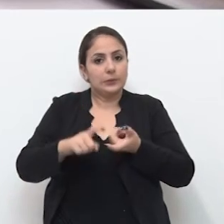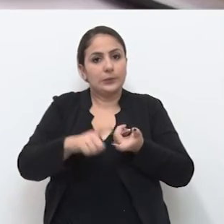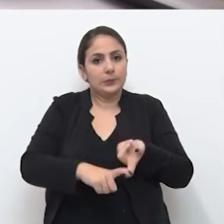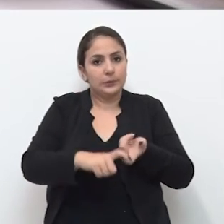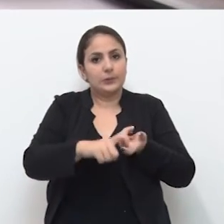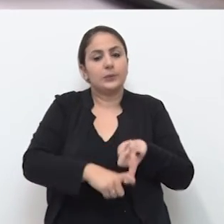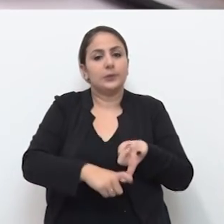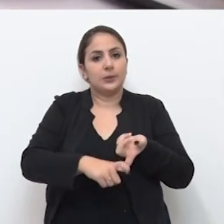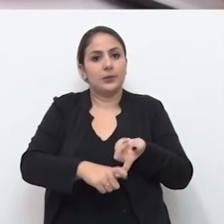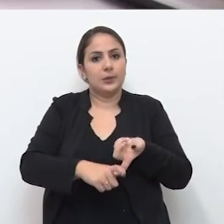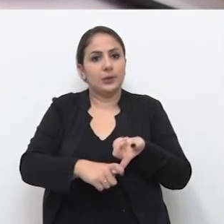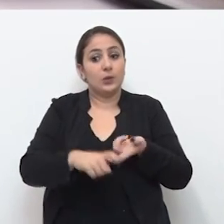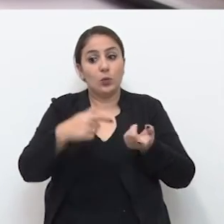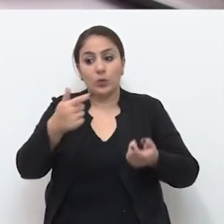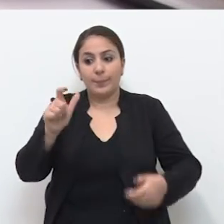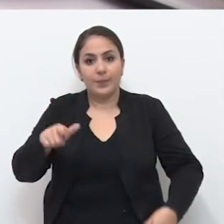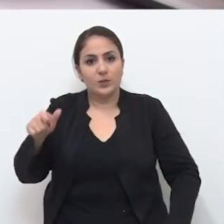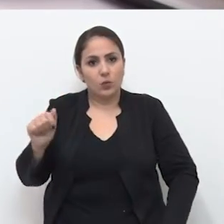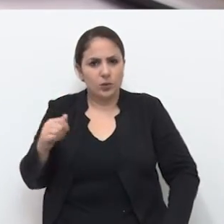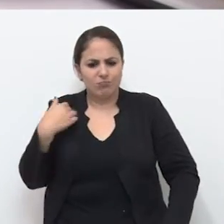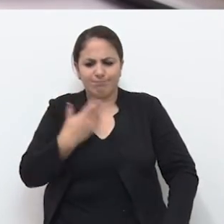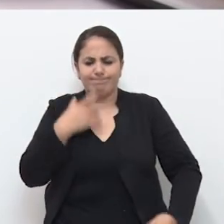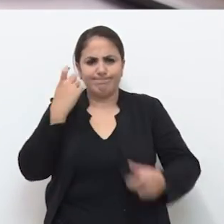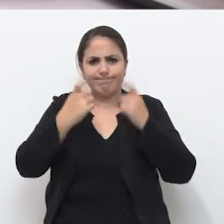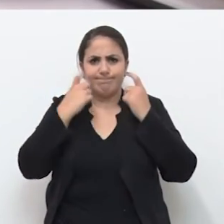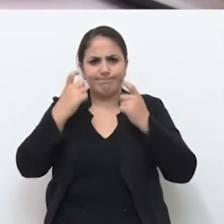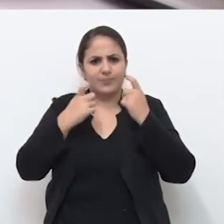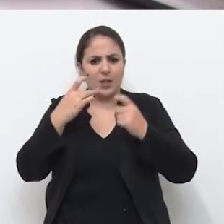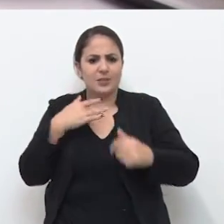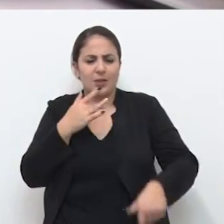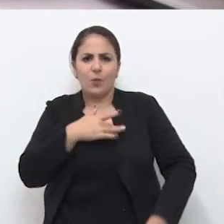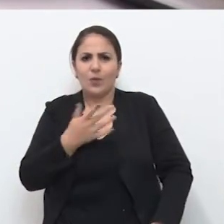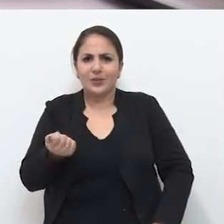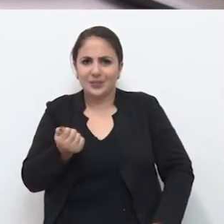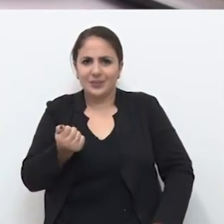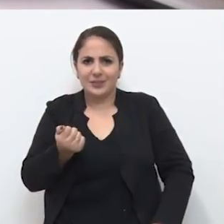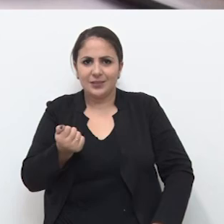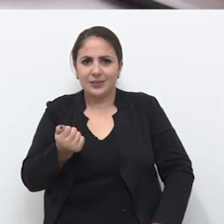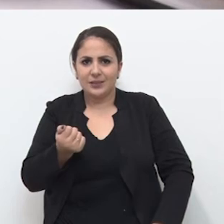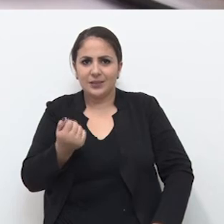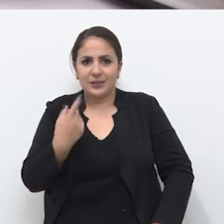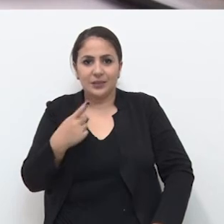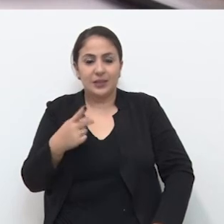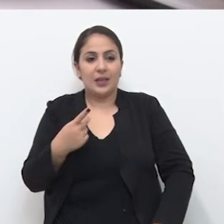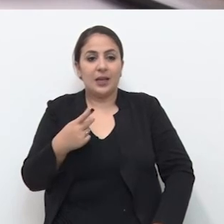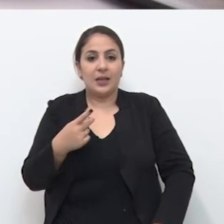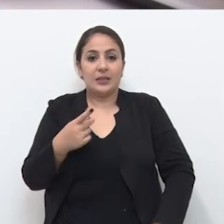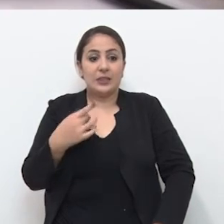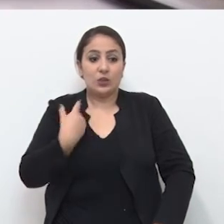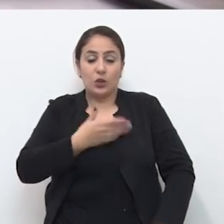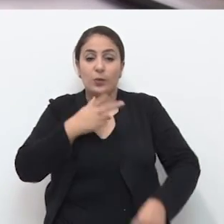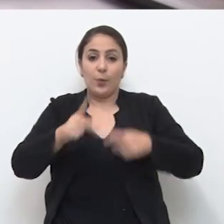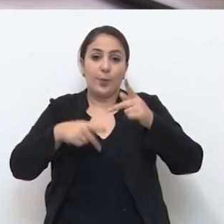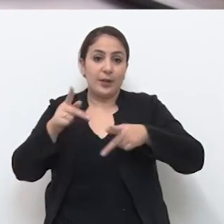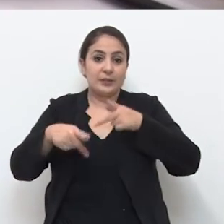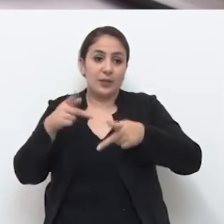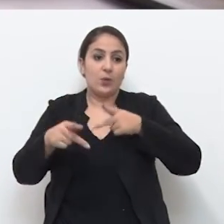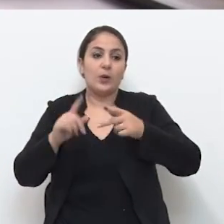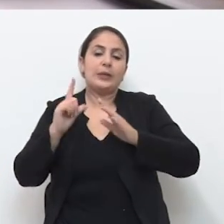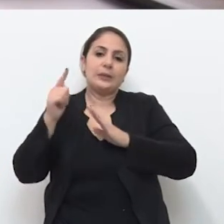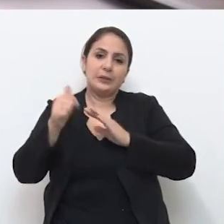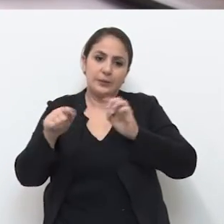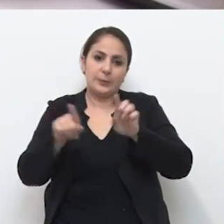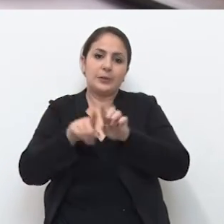dependente dos outros. Então a gente está preocupado com a saúde, né, da nossa população